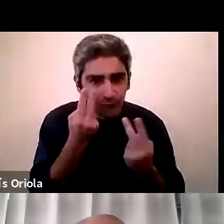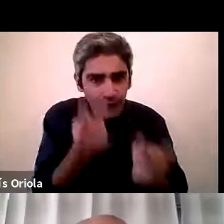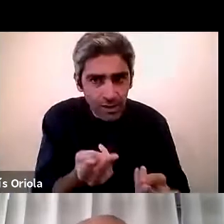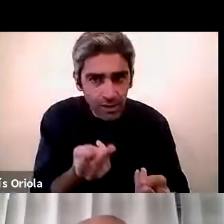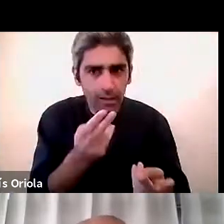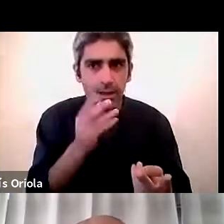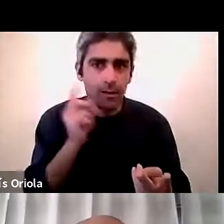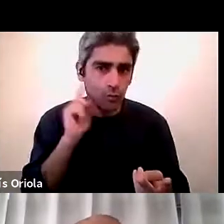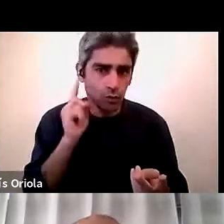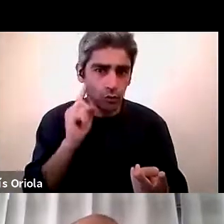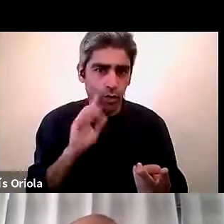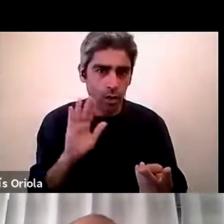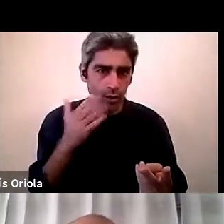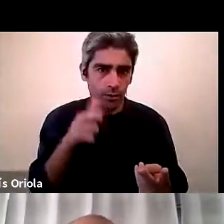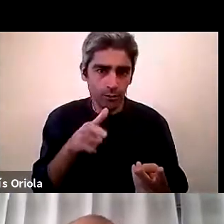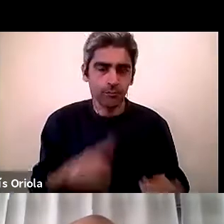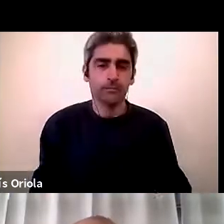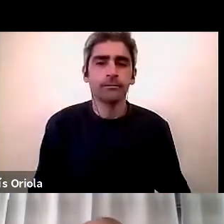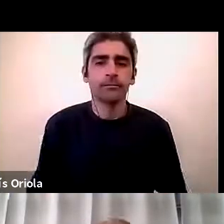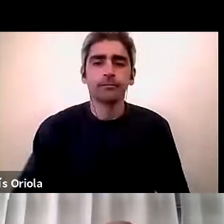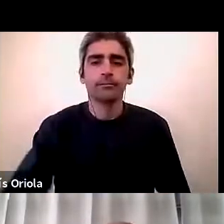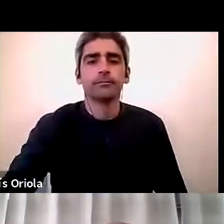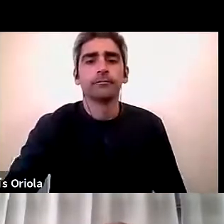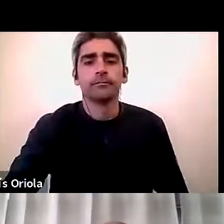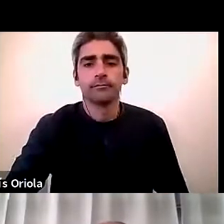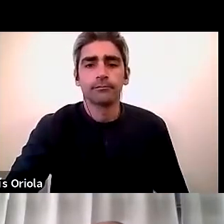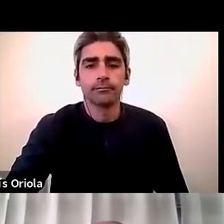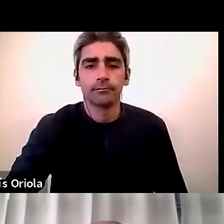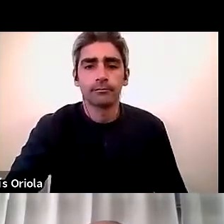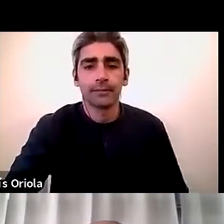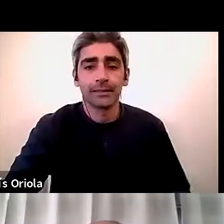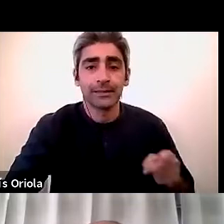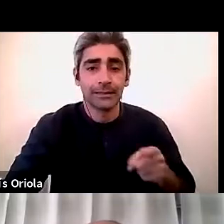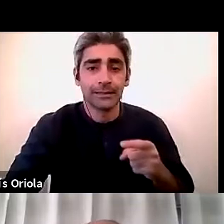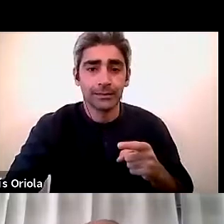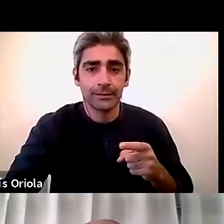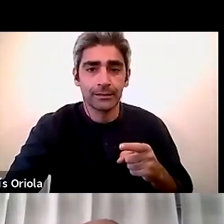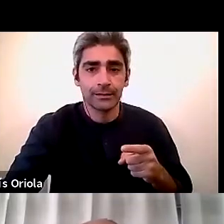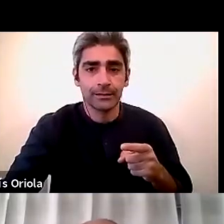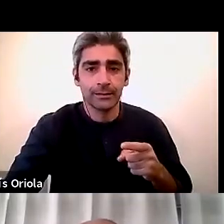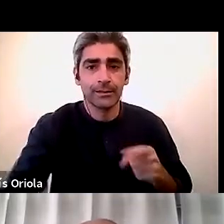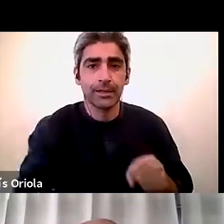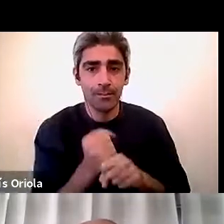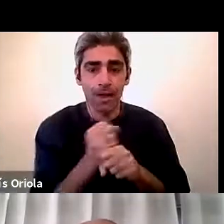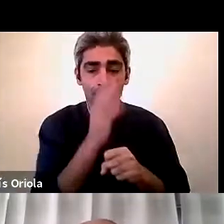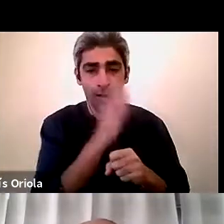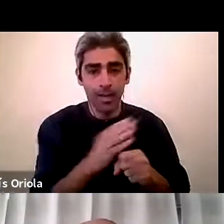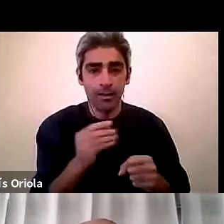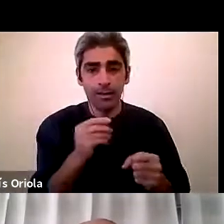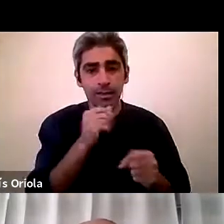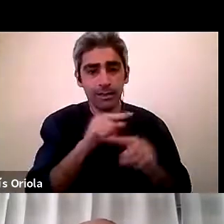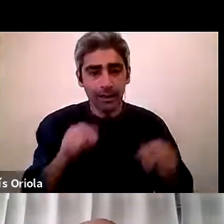terreno, ser muito importante. E neste trabalho de terreno, nestes 2 anos e meio a